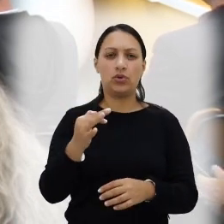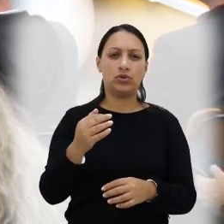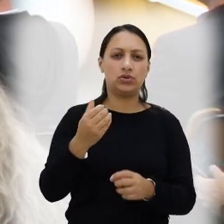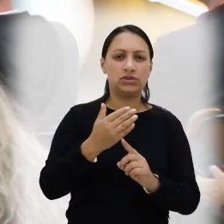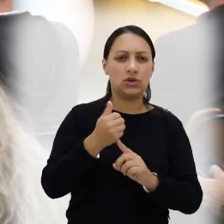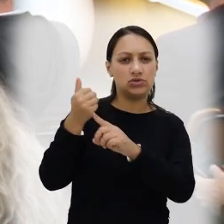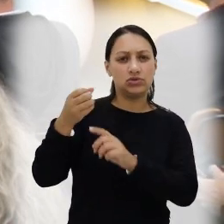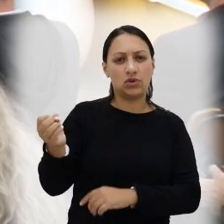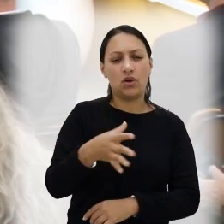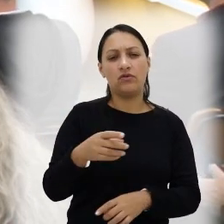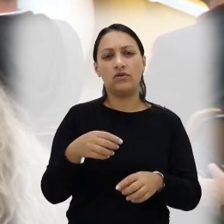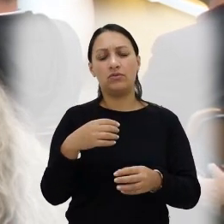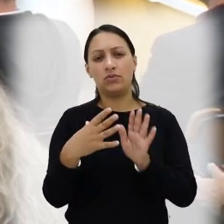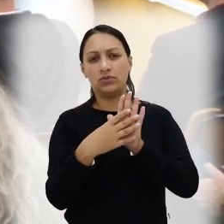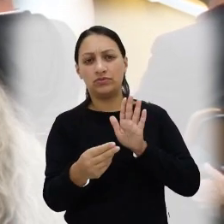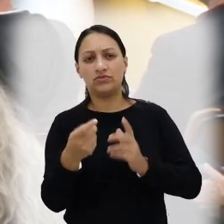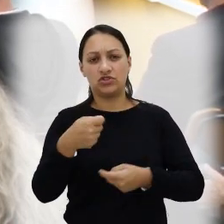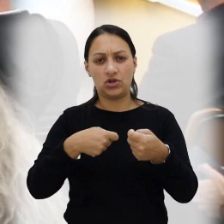que possam